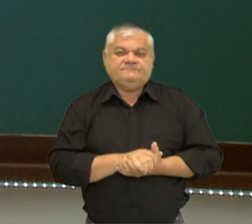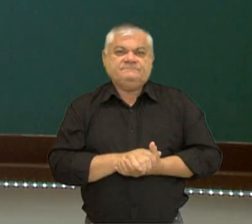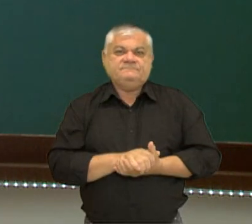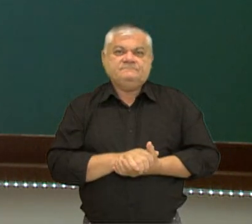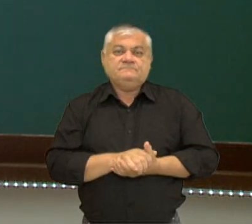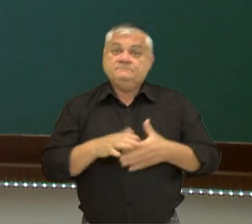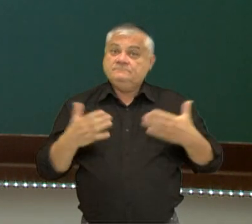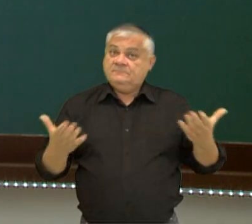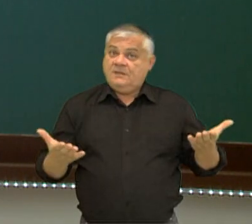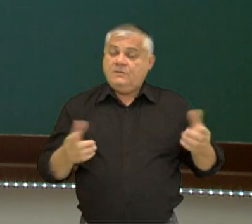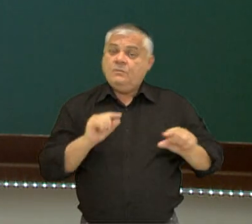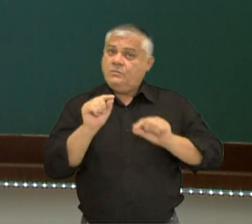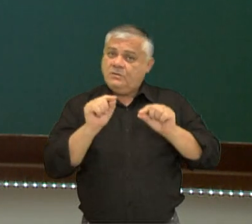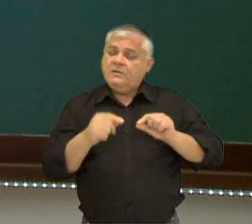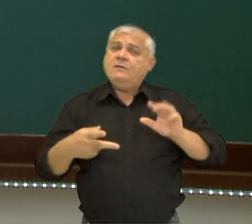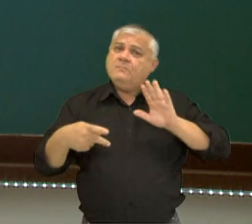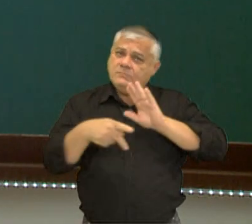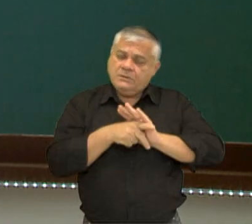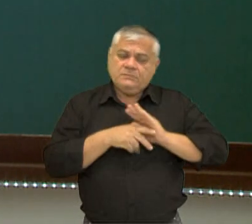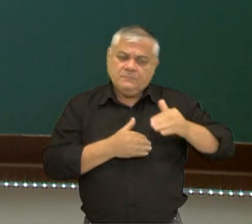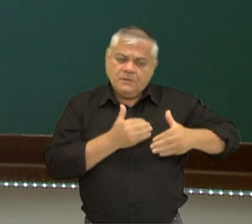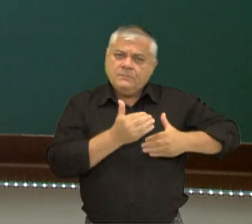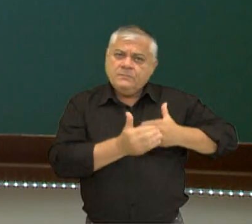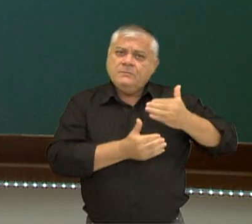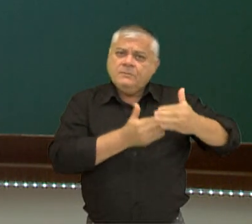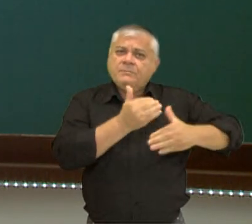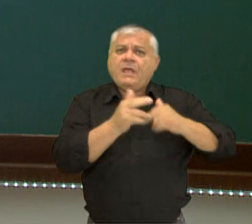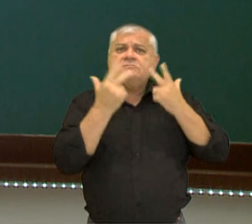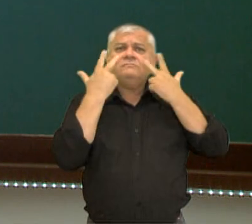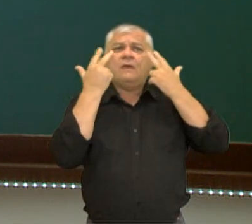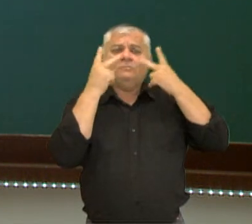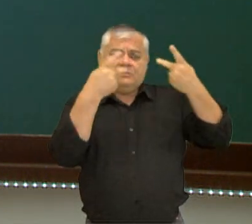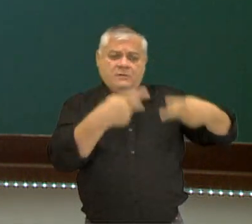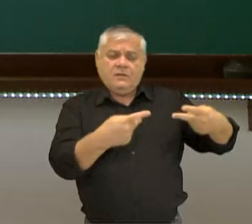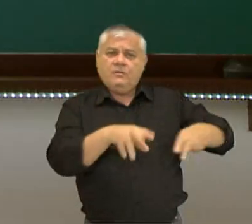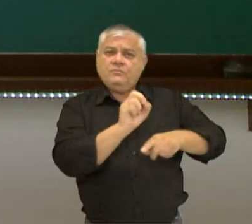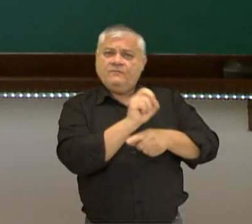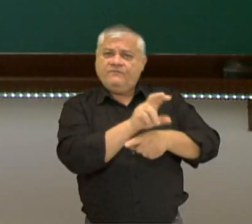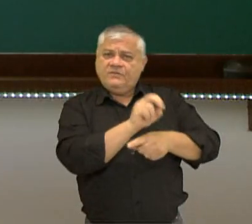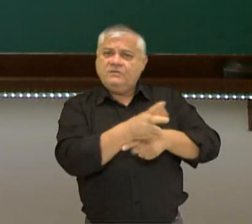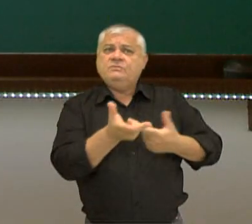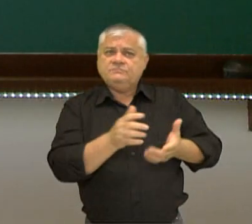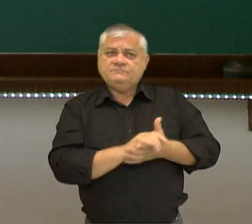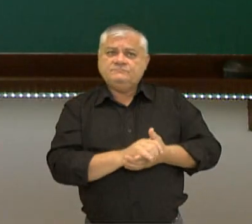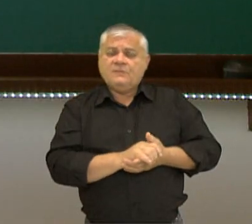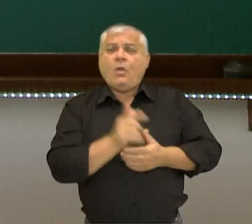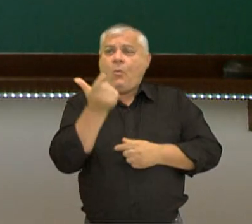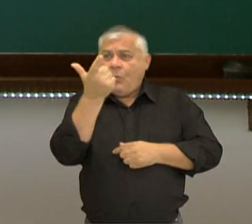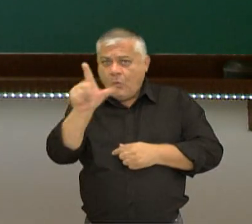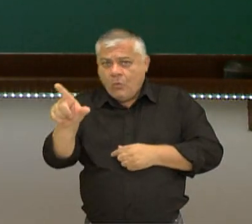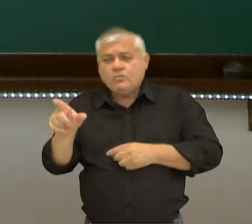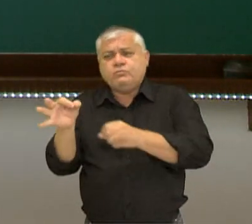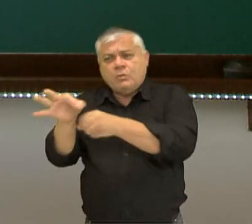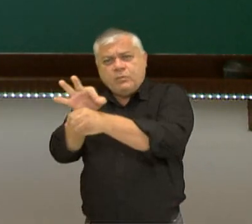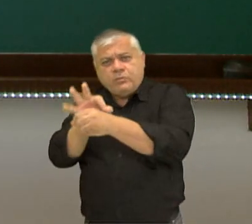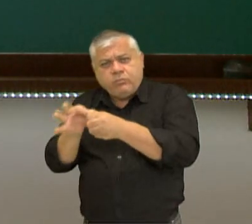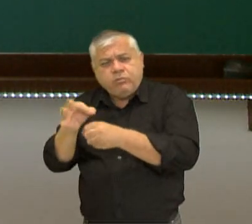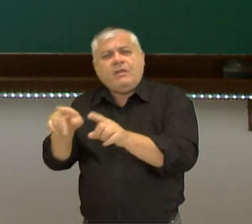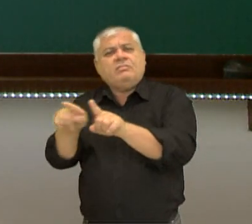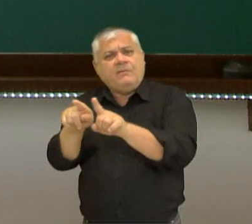E isso faz parte de um processo de evolução natural. Assim como os vírus, outros organismos